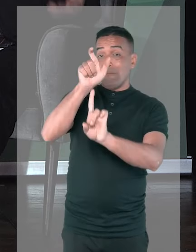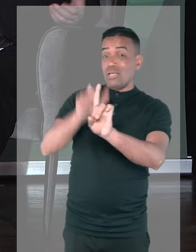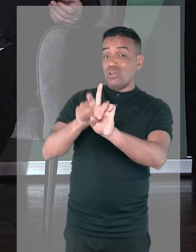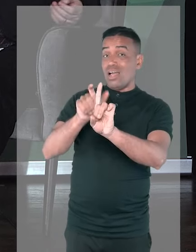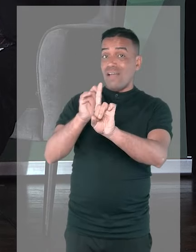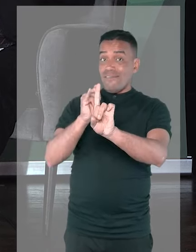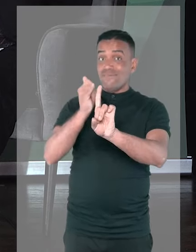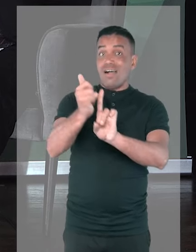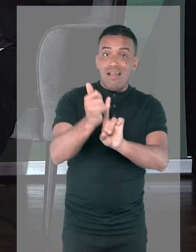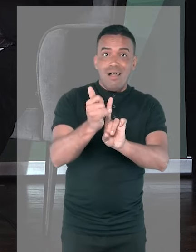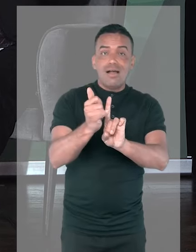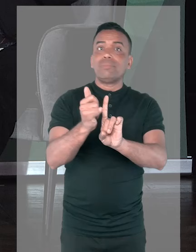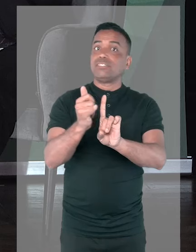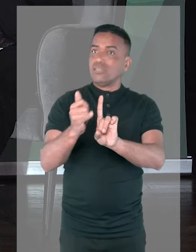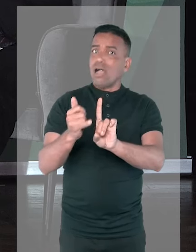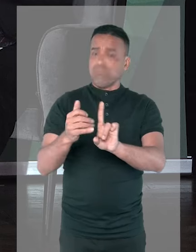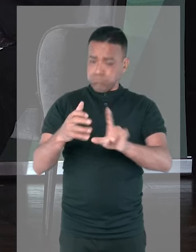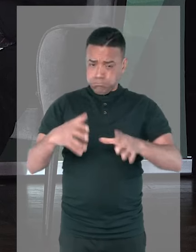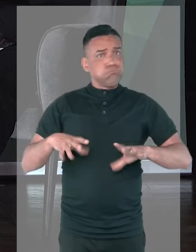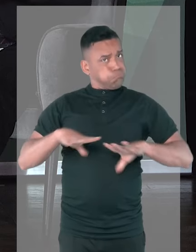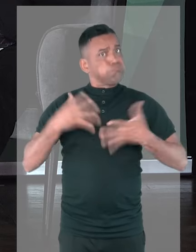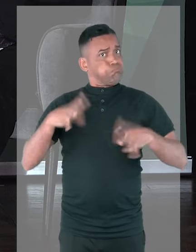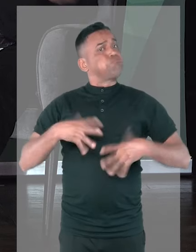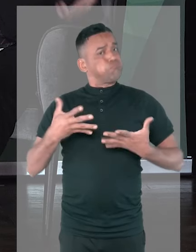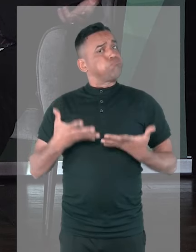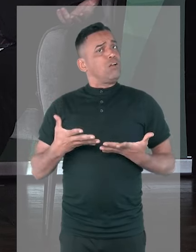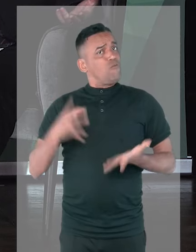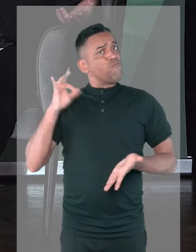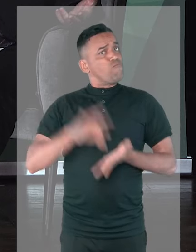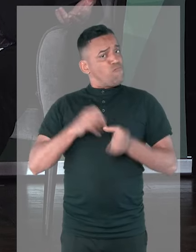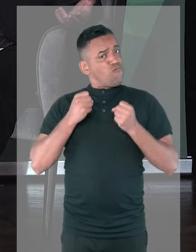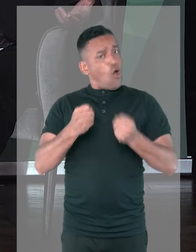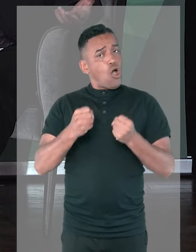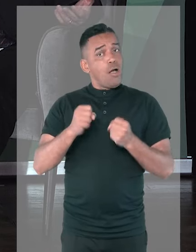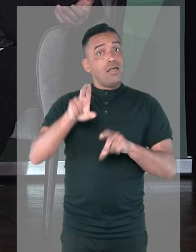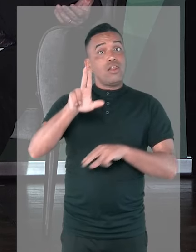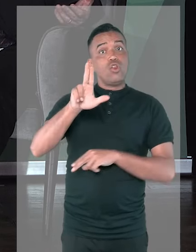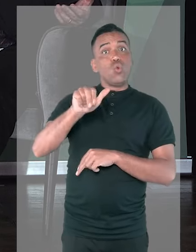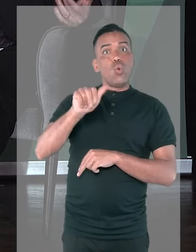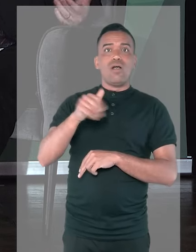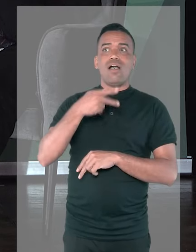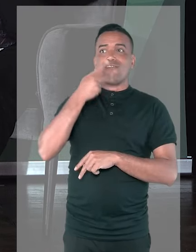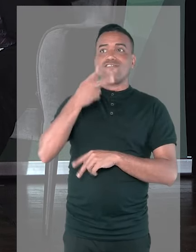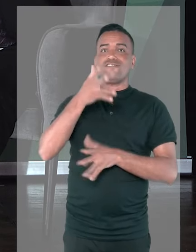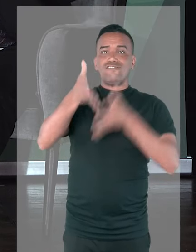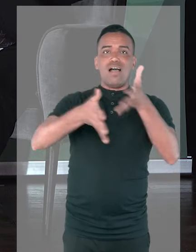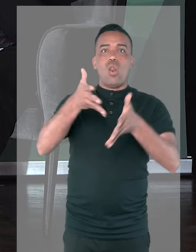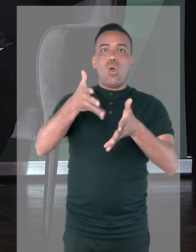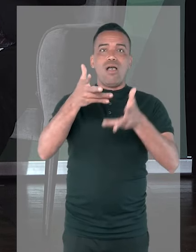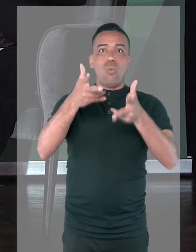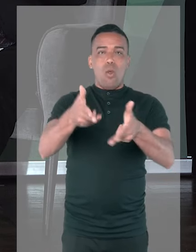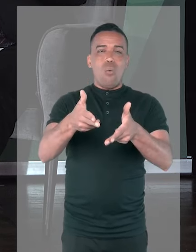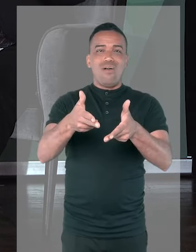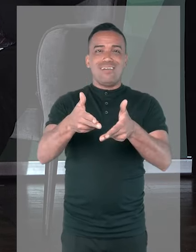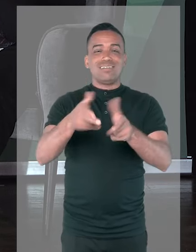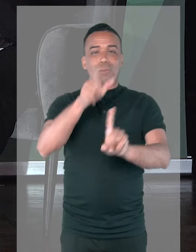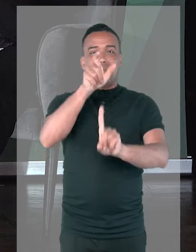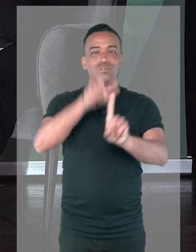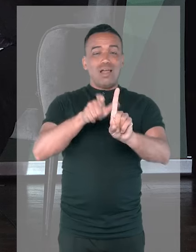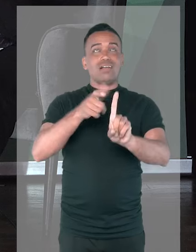de uma maneira, primeiro, convincente, mas também de uma maneira que ninguém nunca ouviu. Né? Eu gosto que os meus personagens falem,